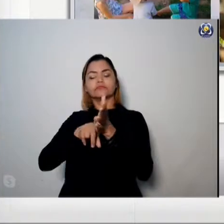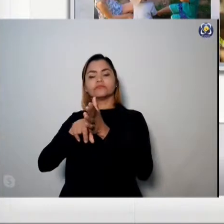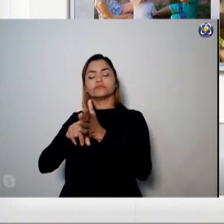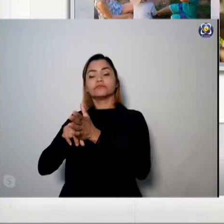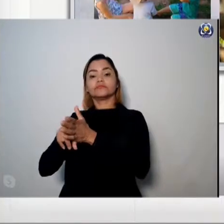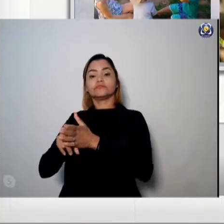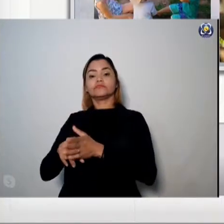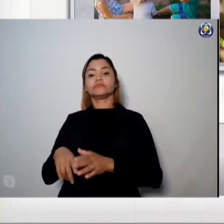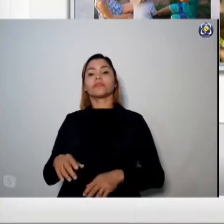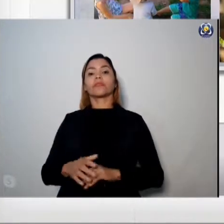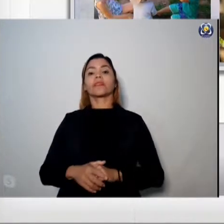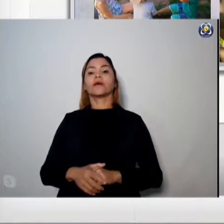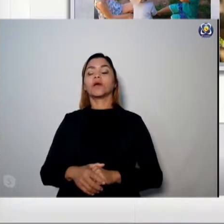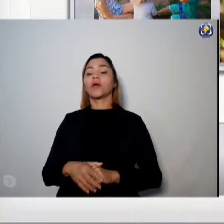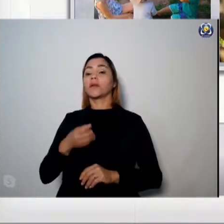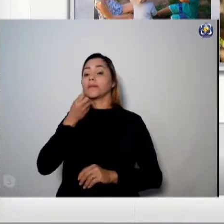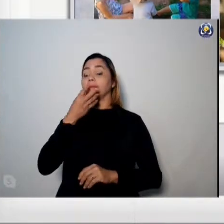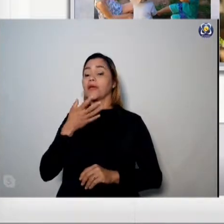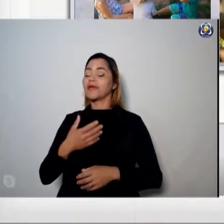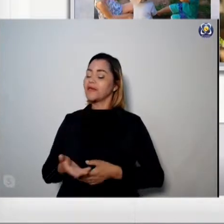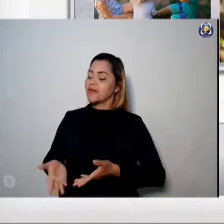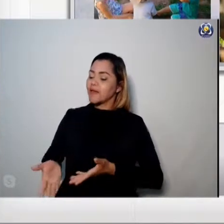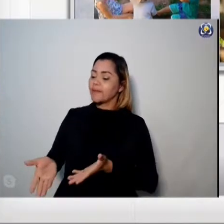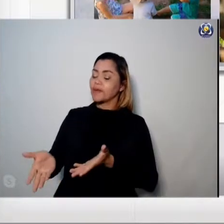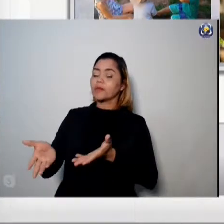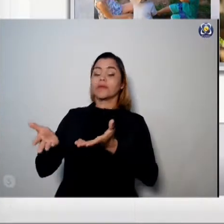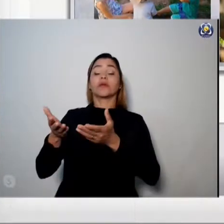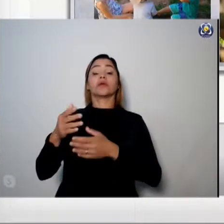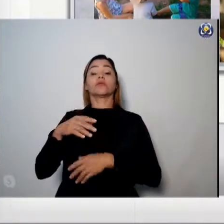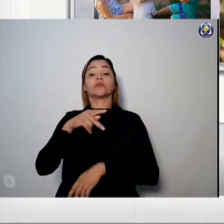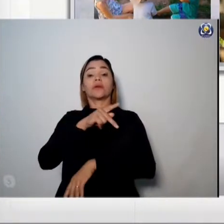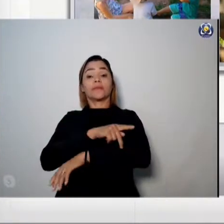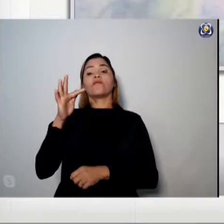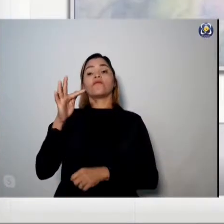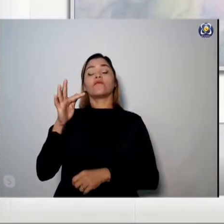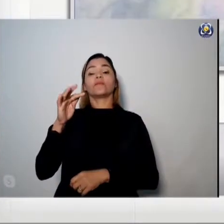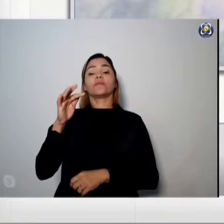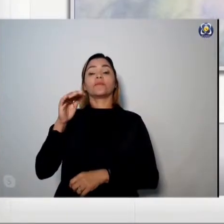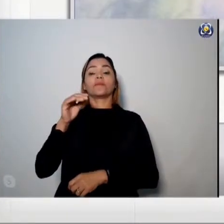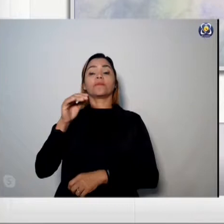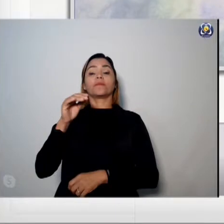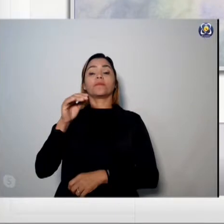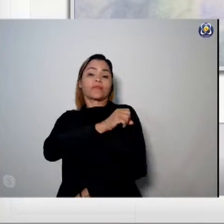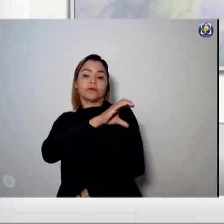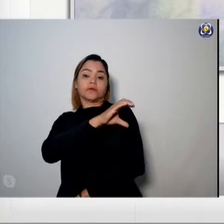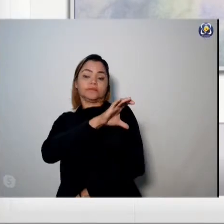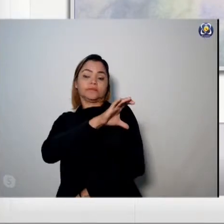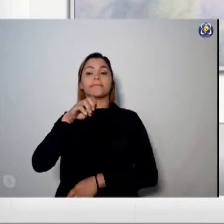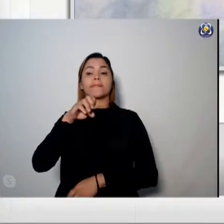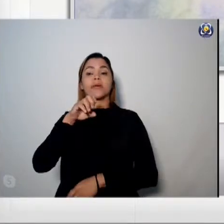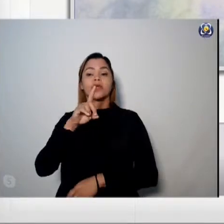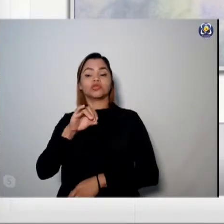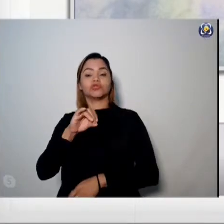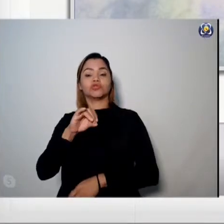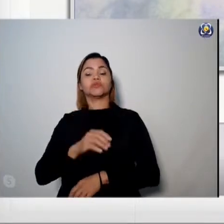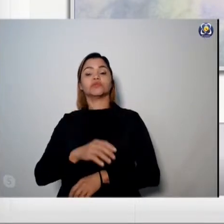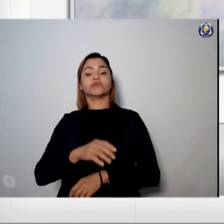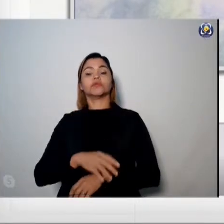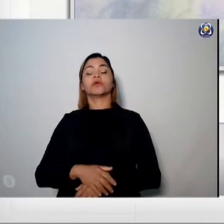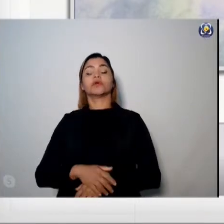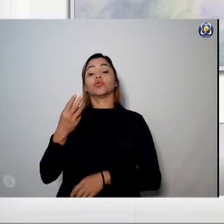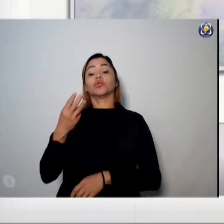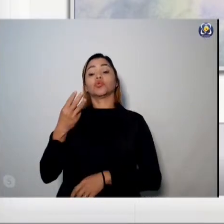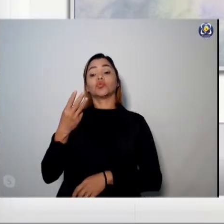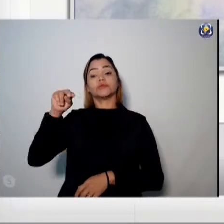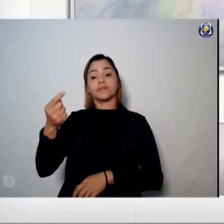andré gomes que falaram dos 100 anos da pedagogia waldorf bastante presente em botucatu esta pedagogia e se